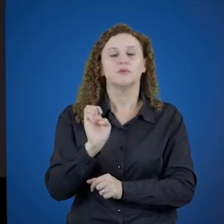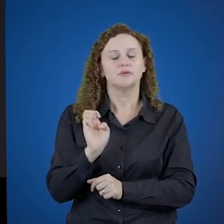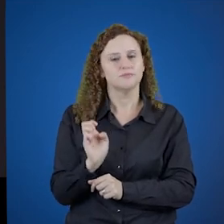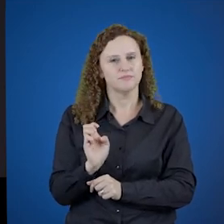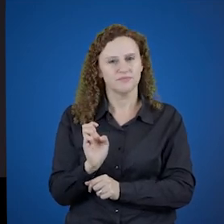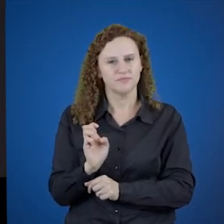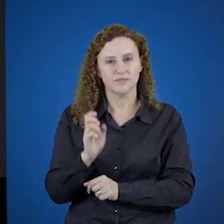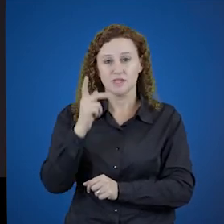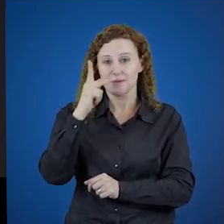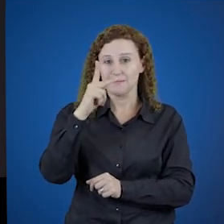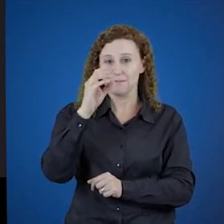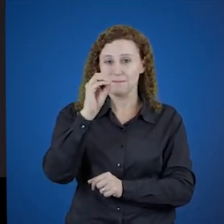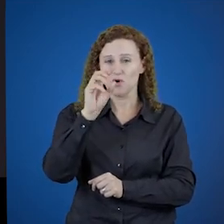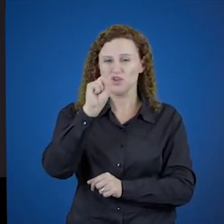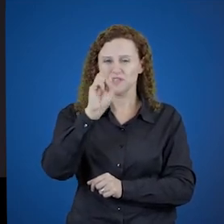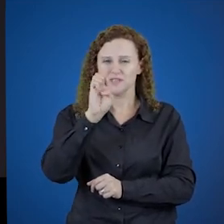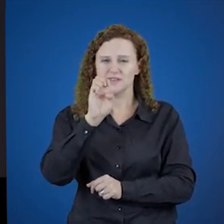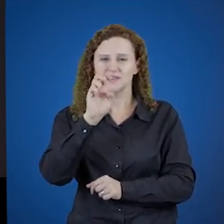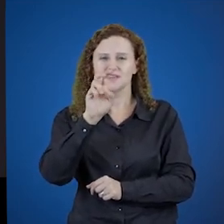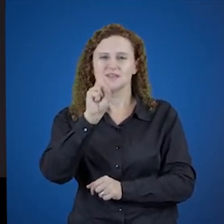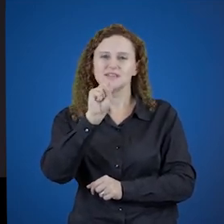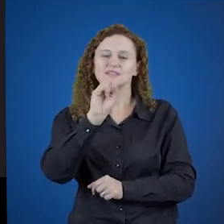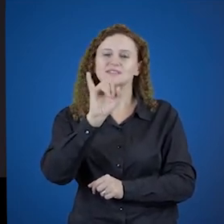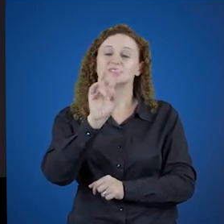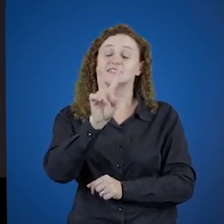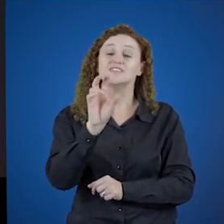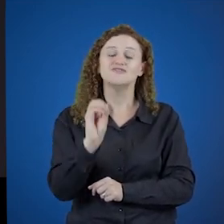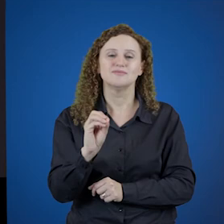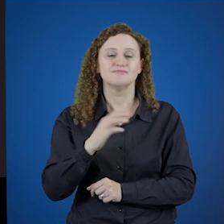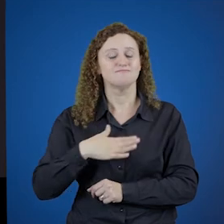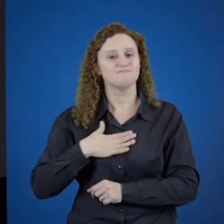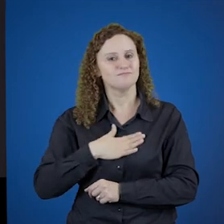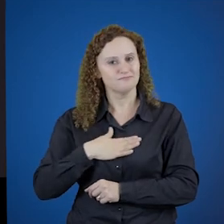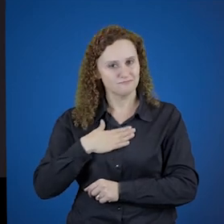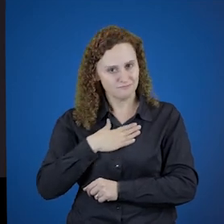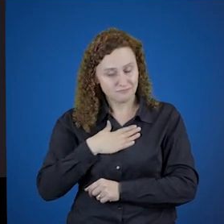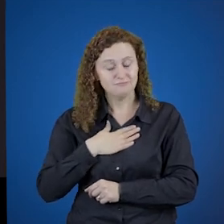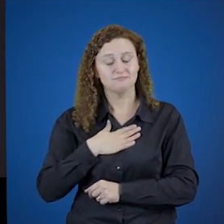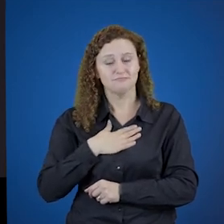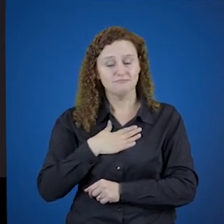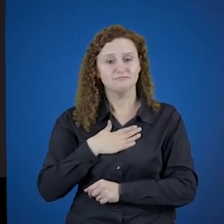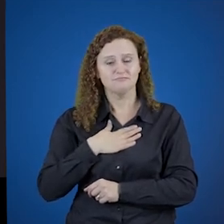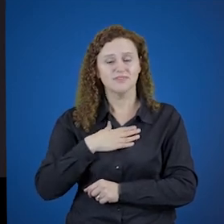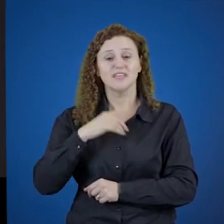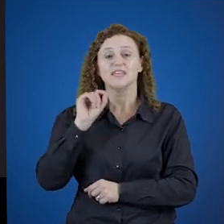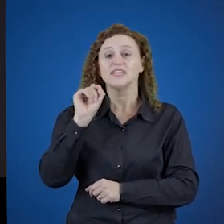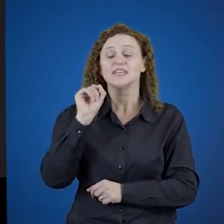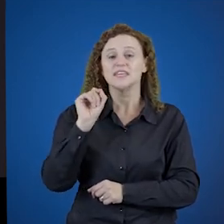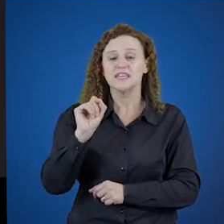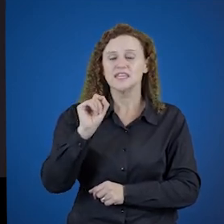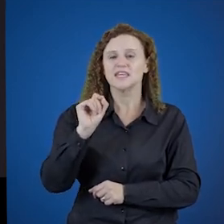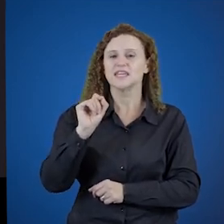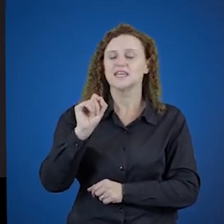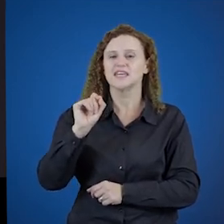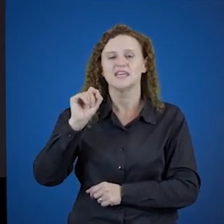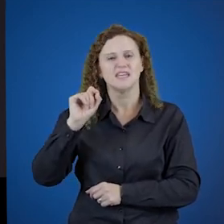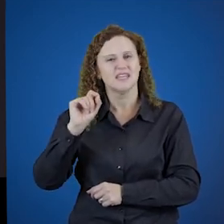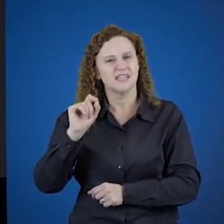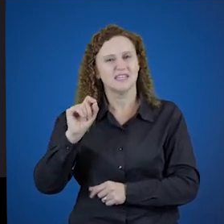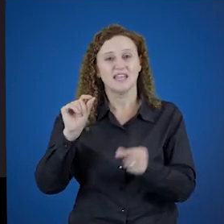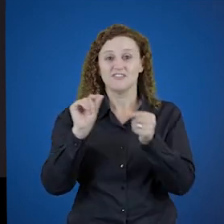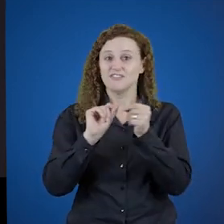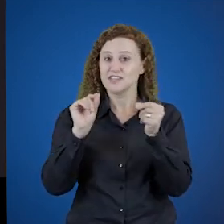possessivo em meu minha seu sua nosso Nossa vossa voz então milhão pronome possessivo que